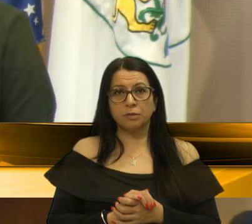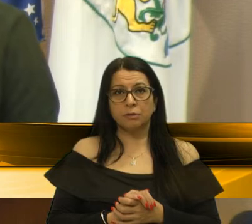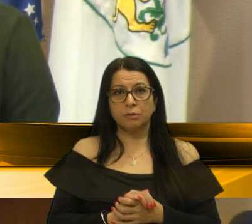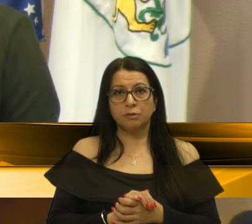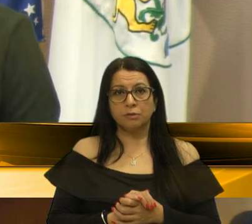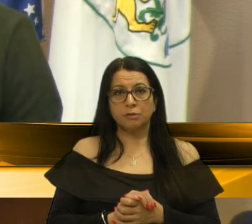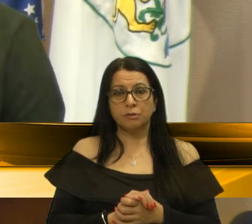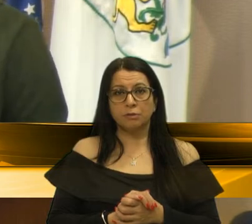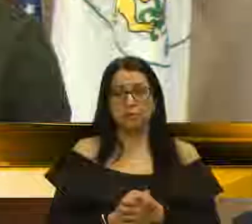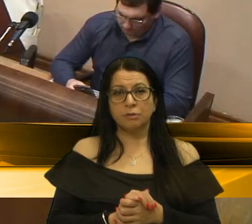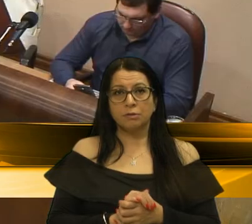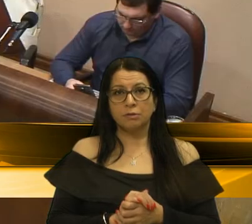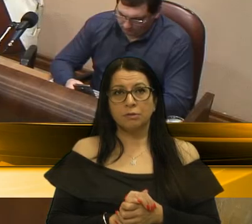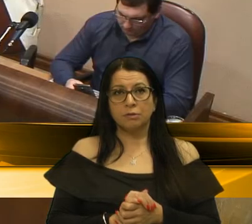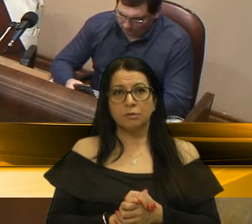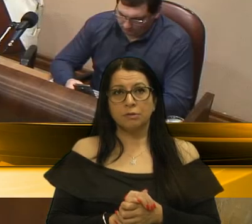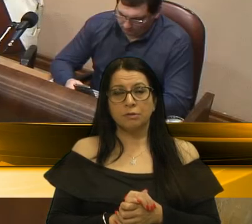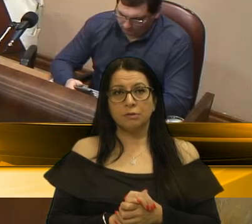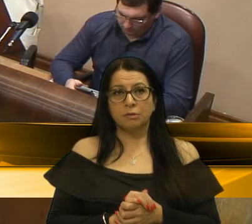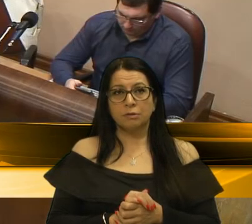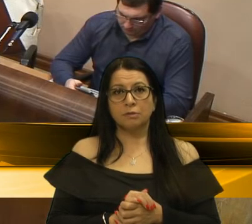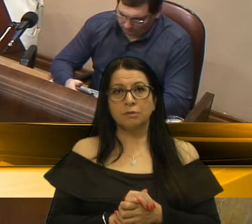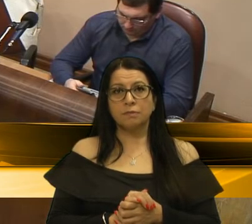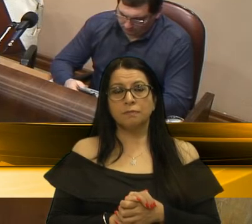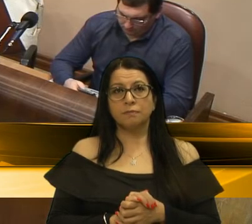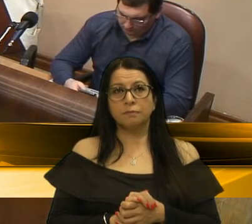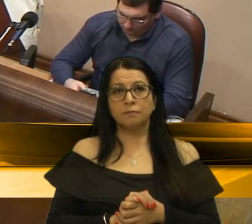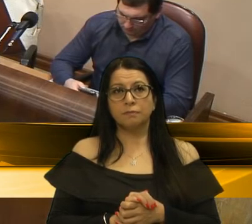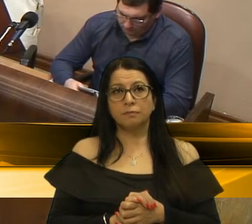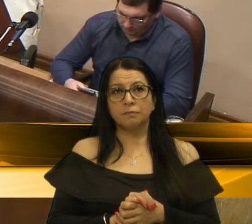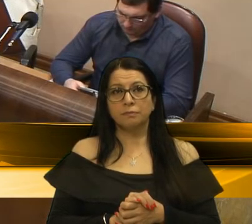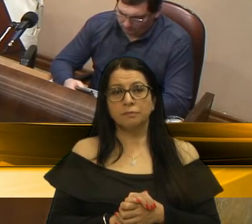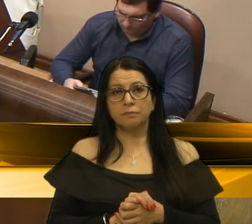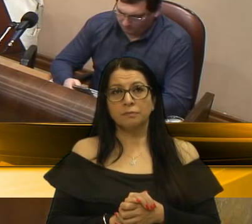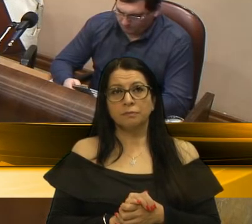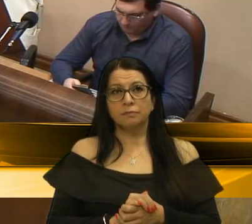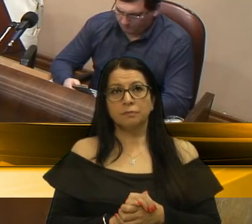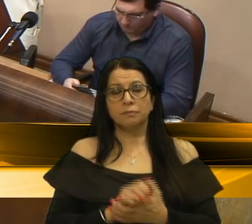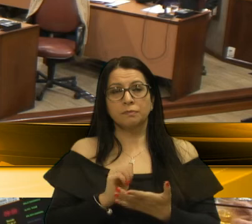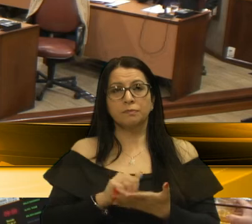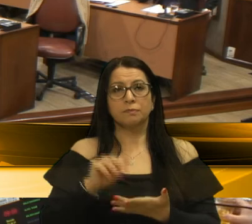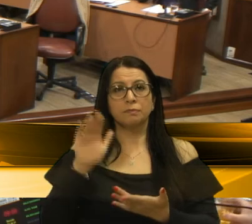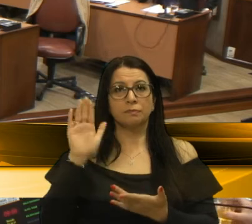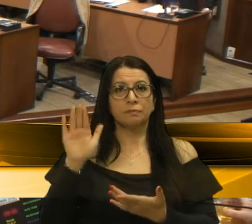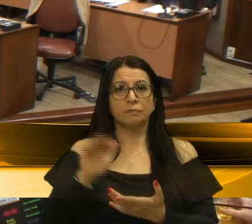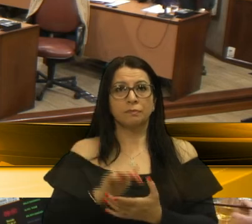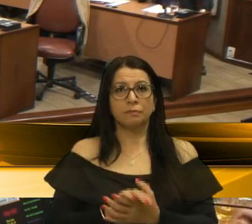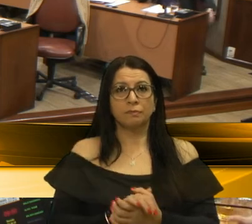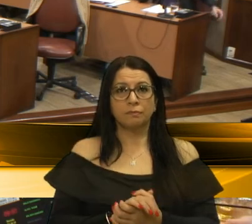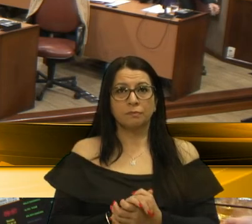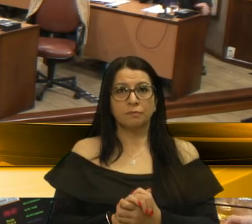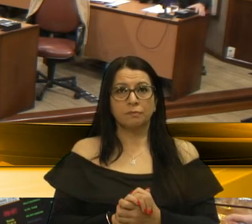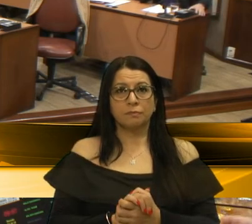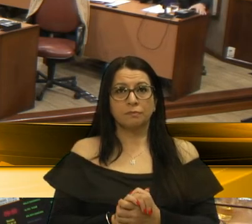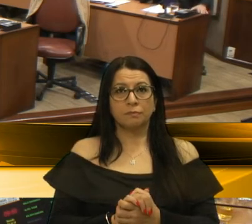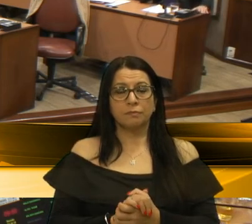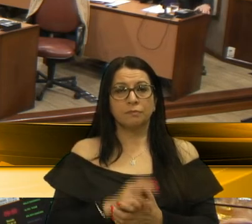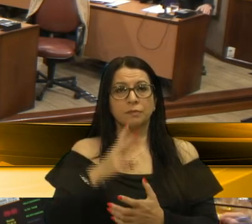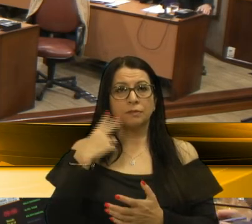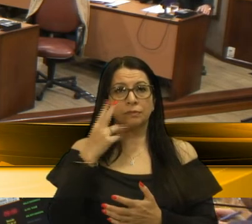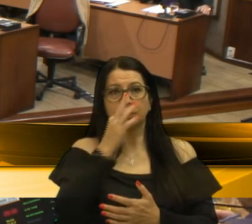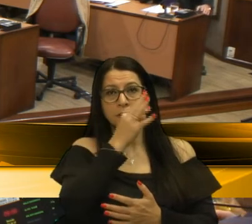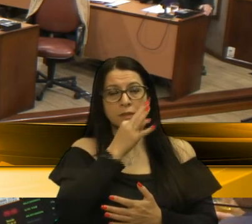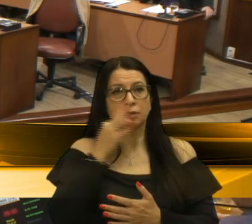Uma parte, vereador. Bom, uma parte, seu vereadora, parte, vereador Kiko. Vereadora Tati, esse